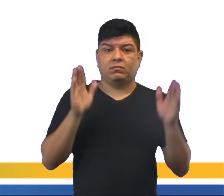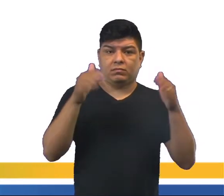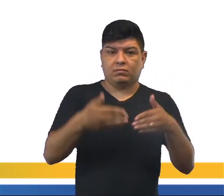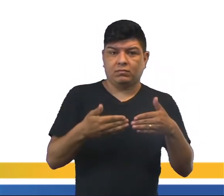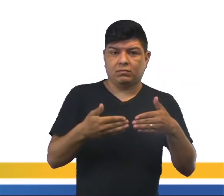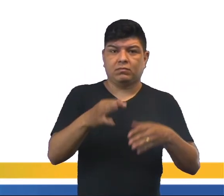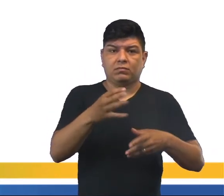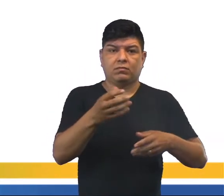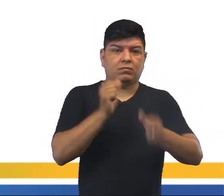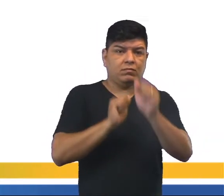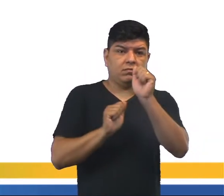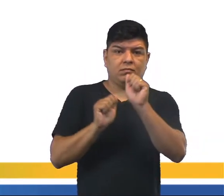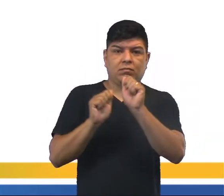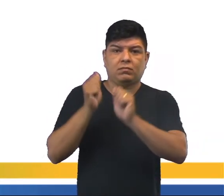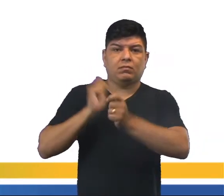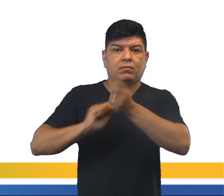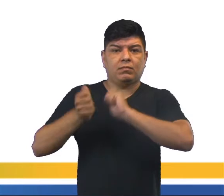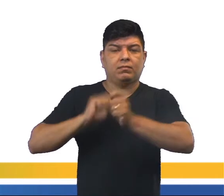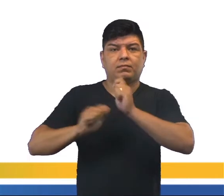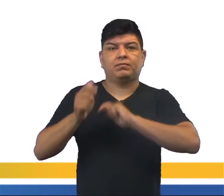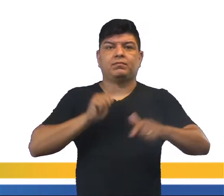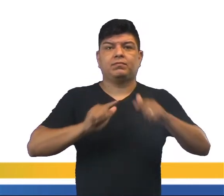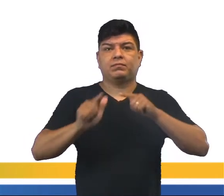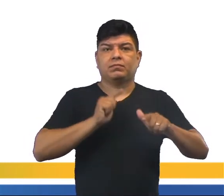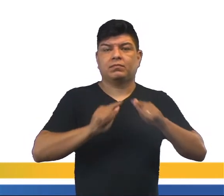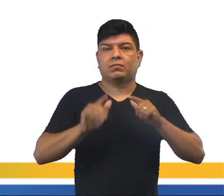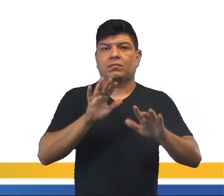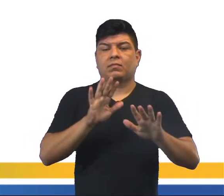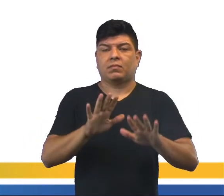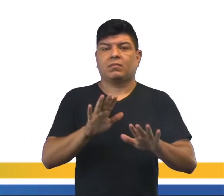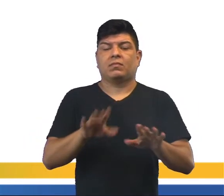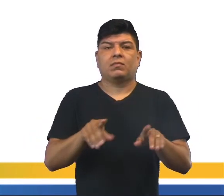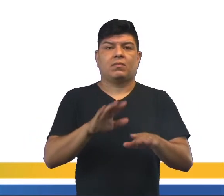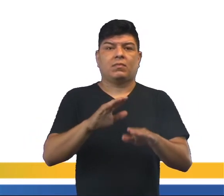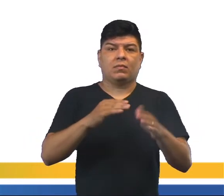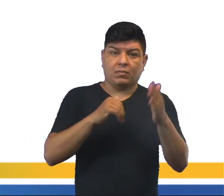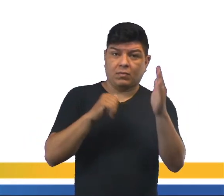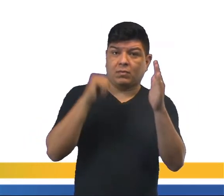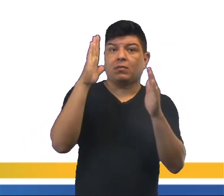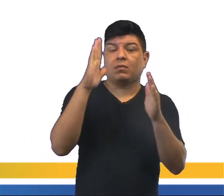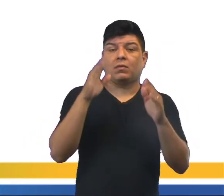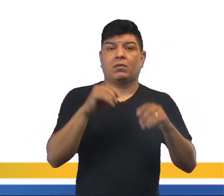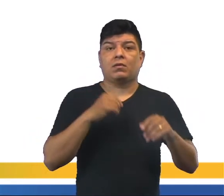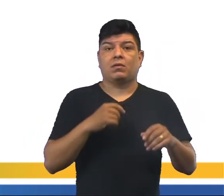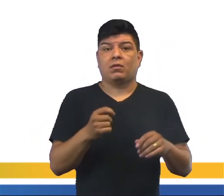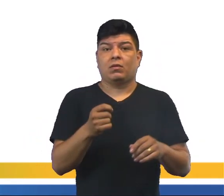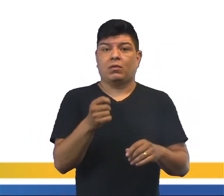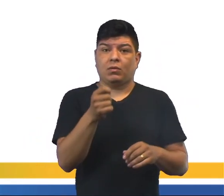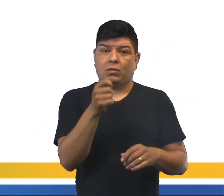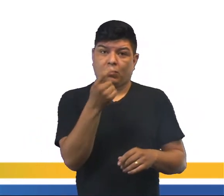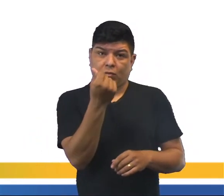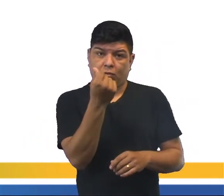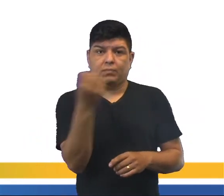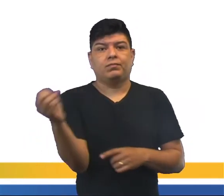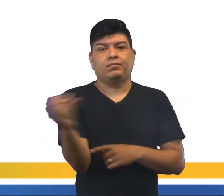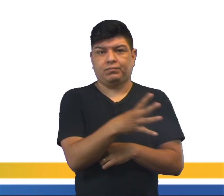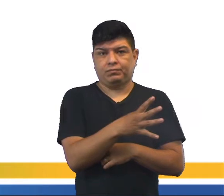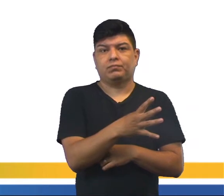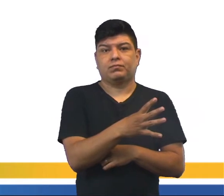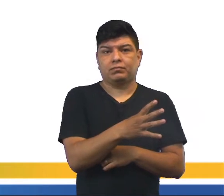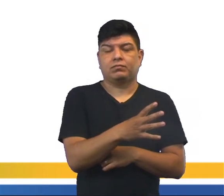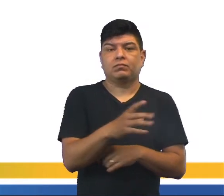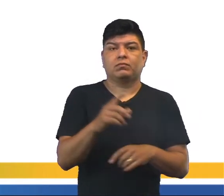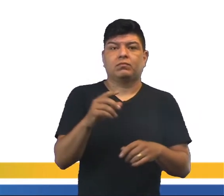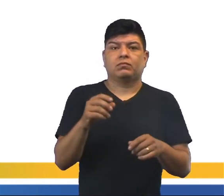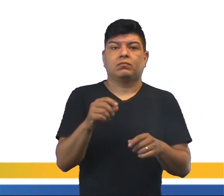do Estado, né, que traz um aumento da burocracia estatal. A criação de uma nova moeda, o cruzeiro, né,